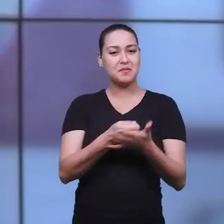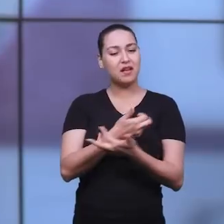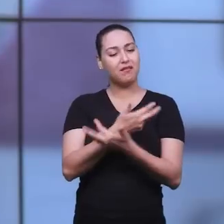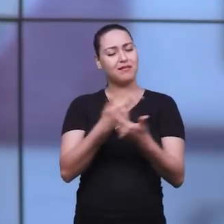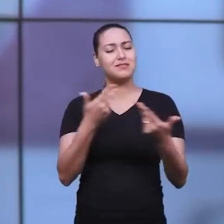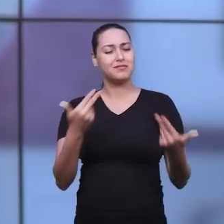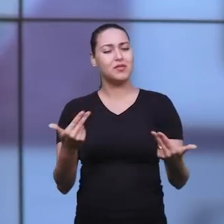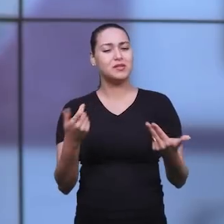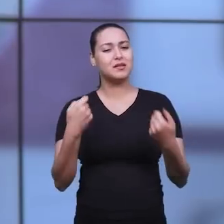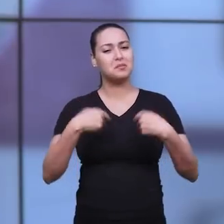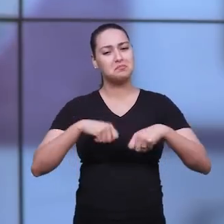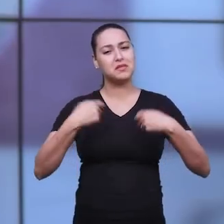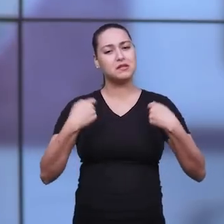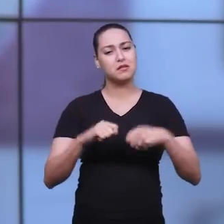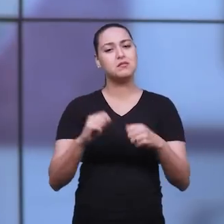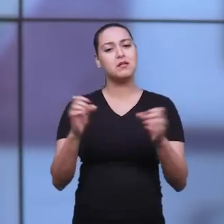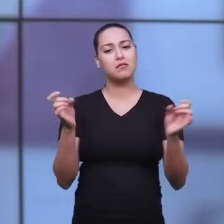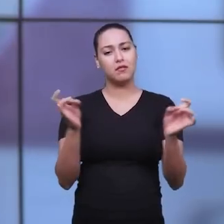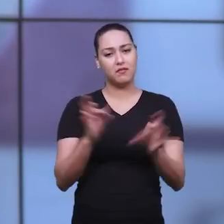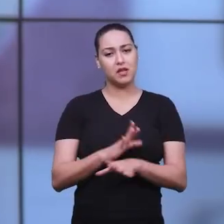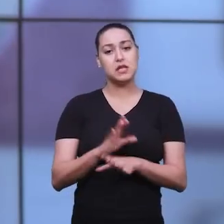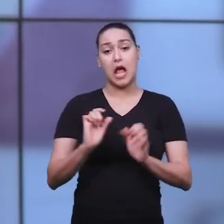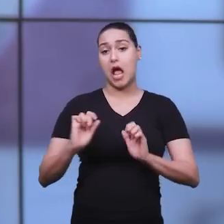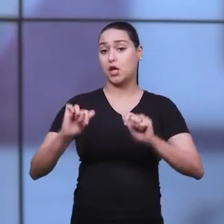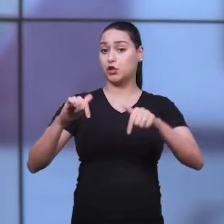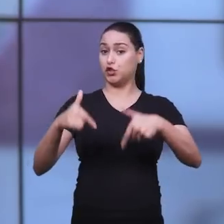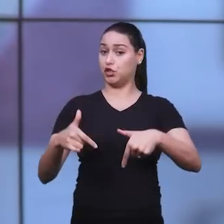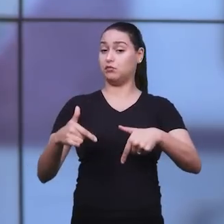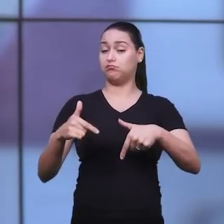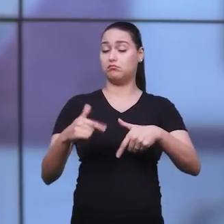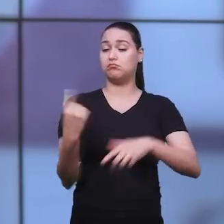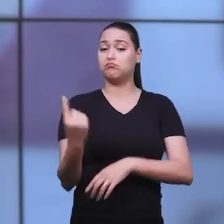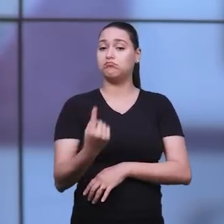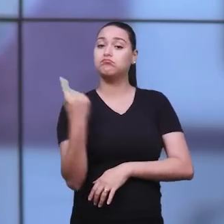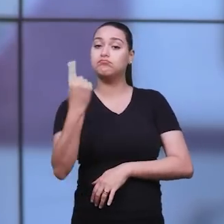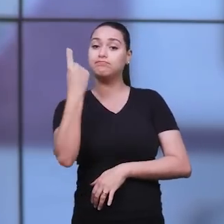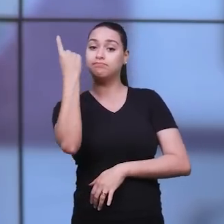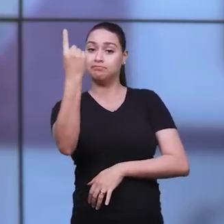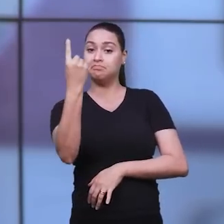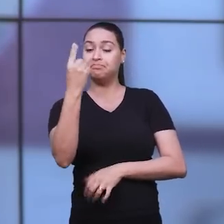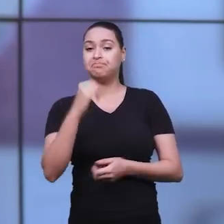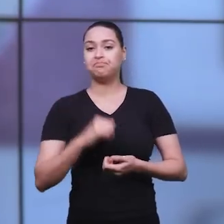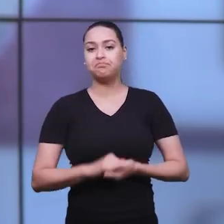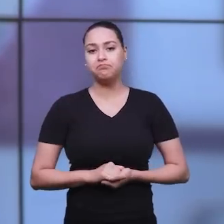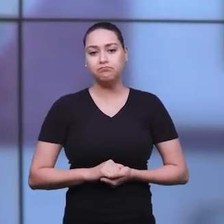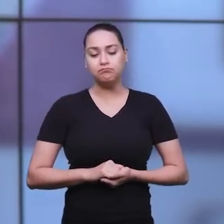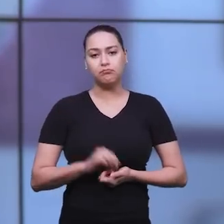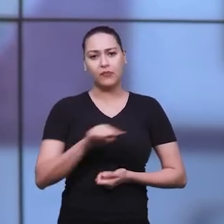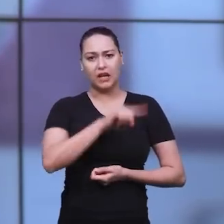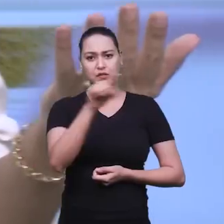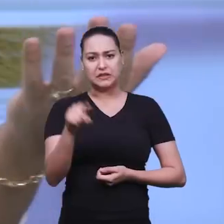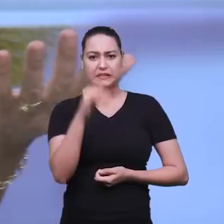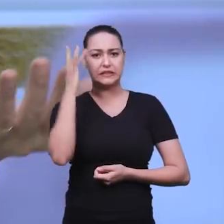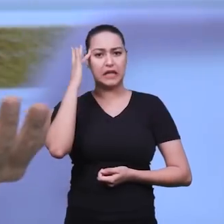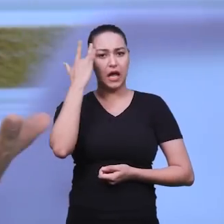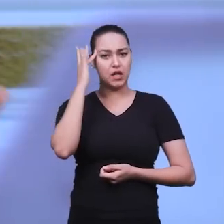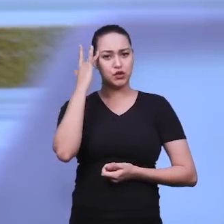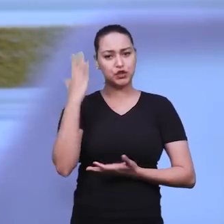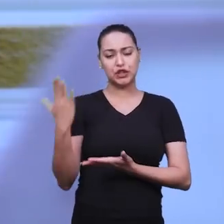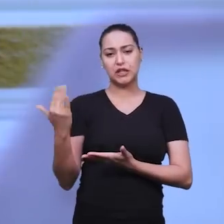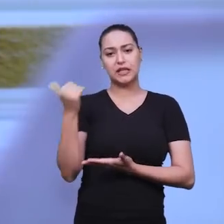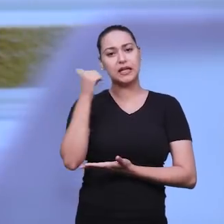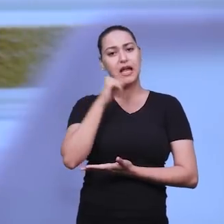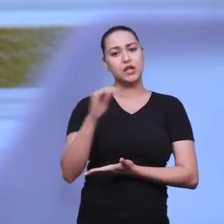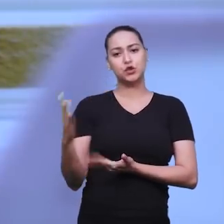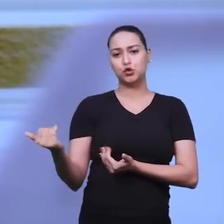necessário em tempos difíceis, em momento em que ela deveria agir sem a família. Bem, mas vocês acham que